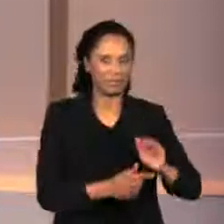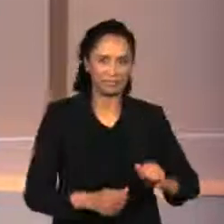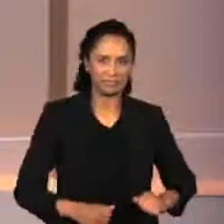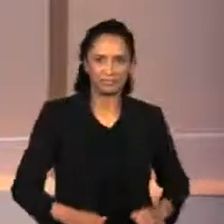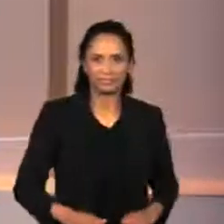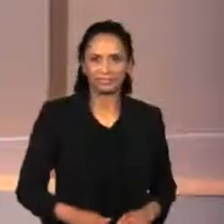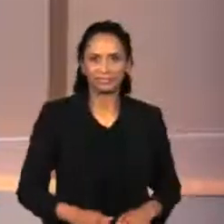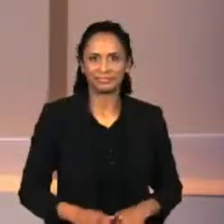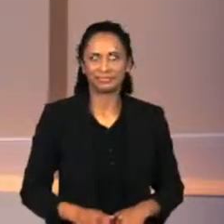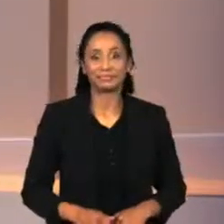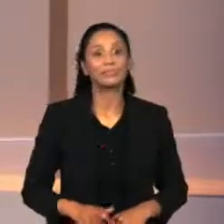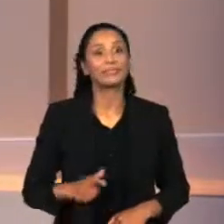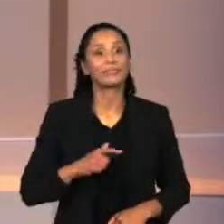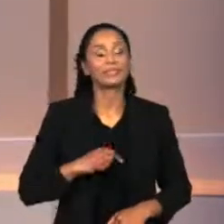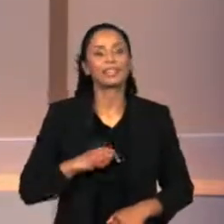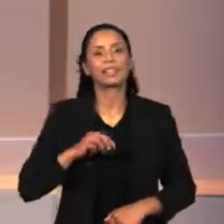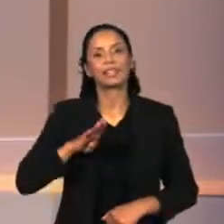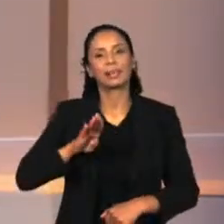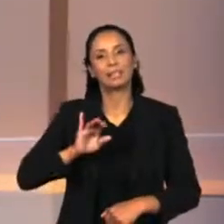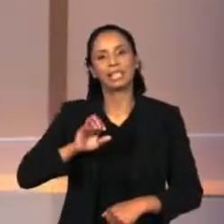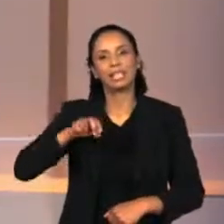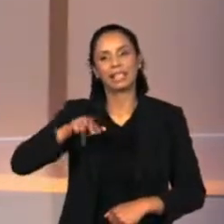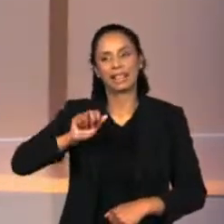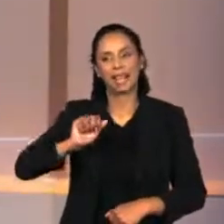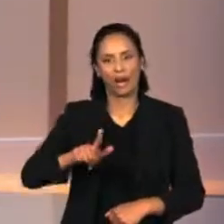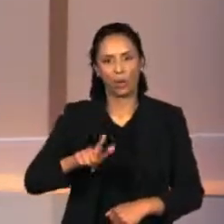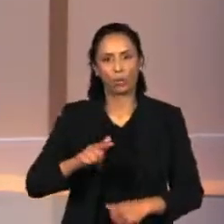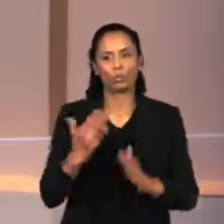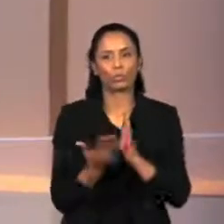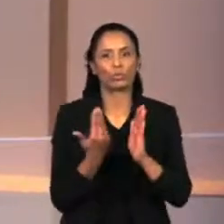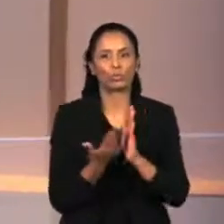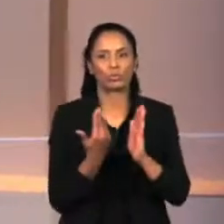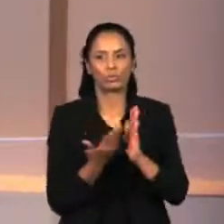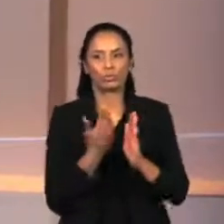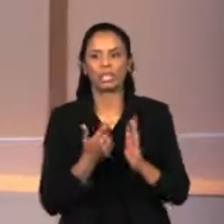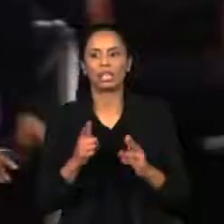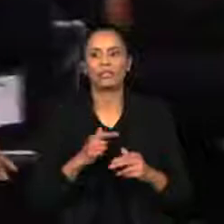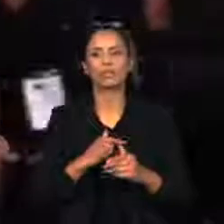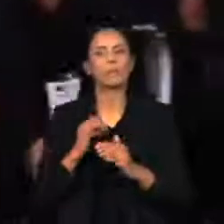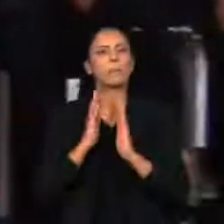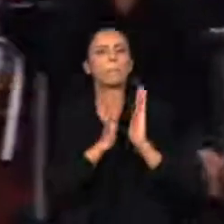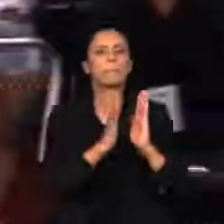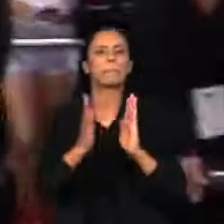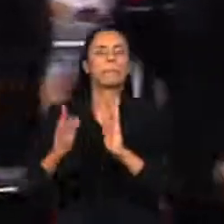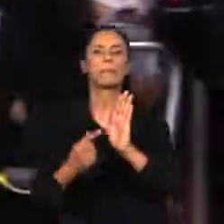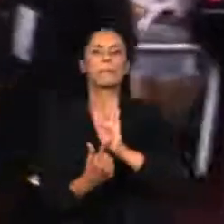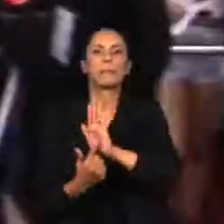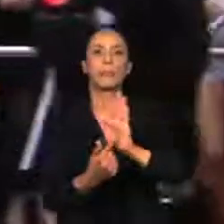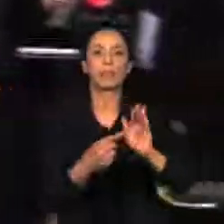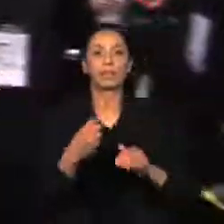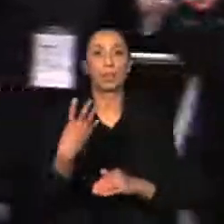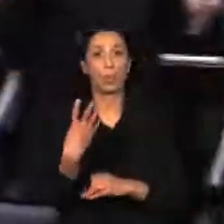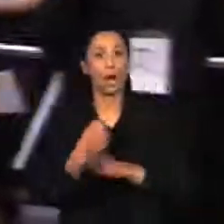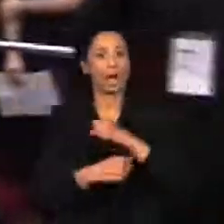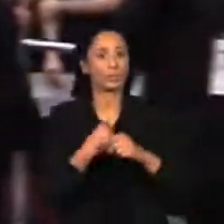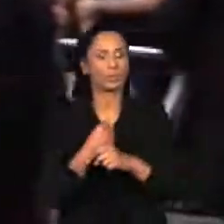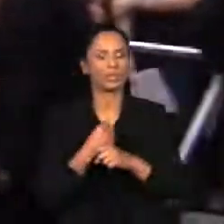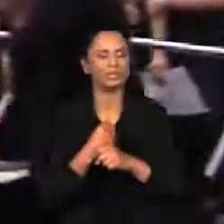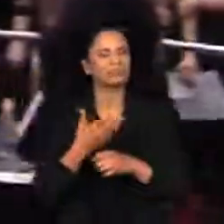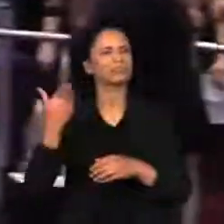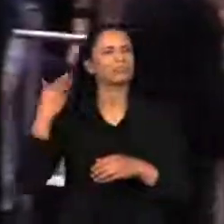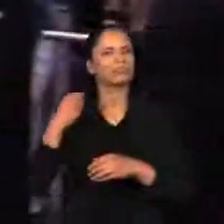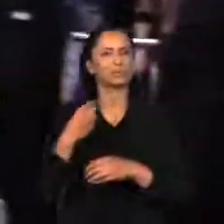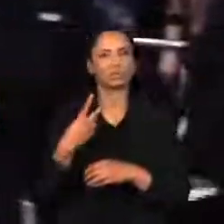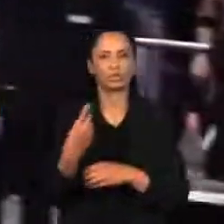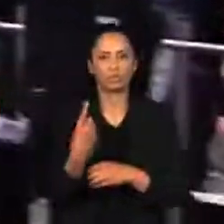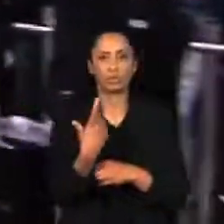a Sabrina é o do livro volta a São Paulo neste sábado depois de quatro anos a última edição foi em 2018 em uma